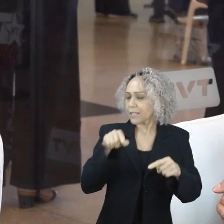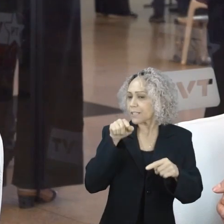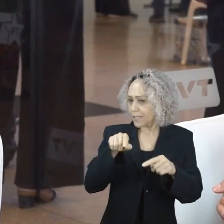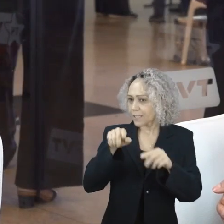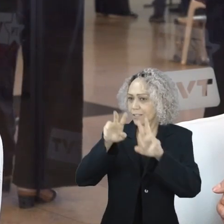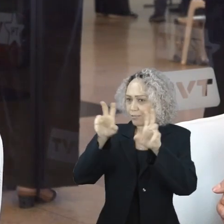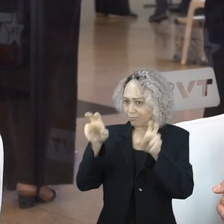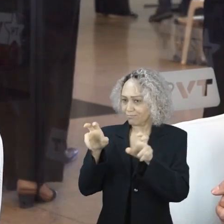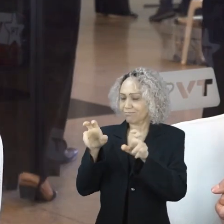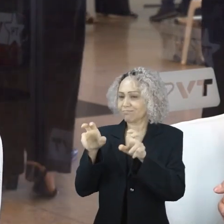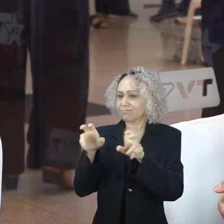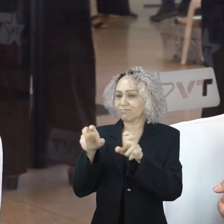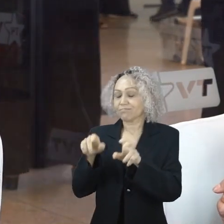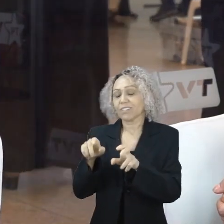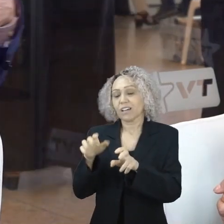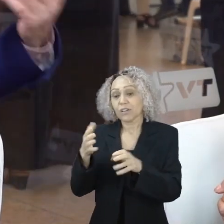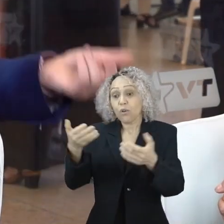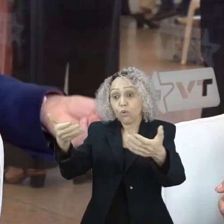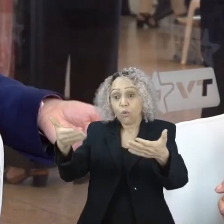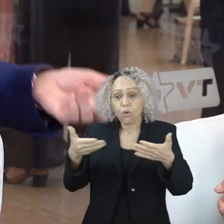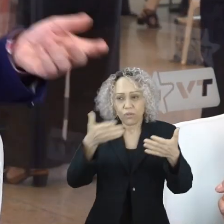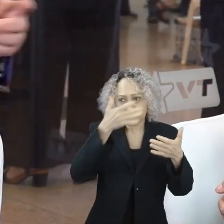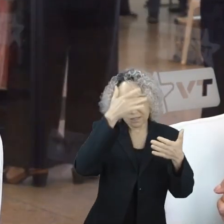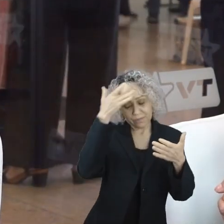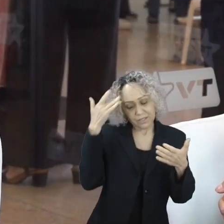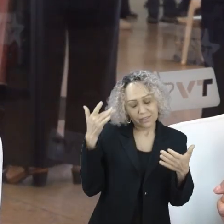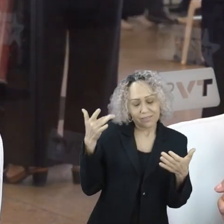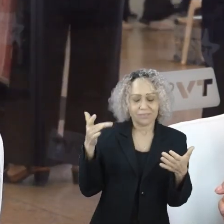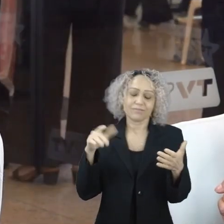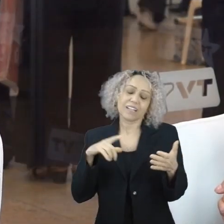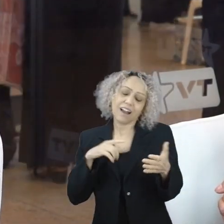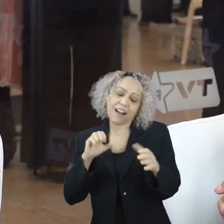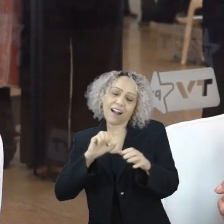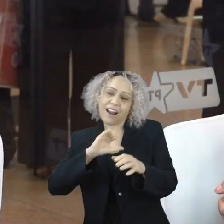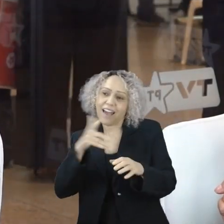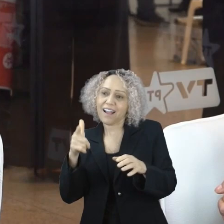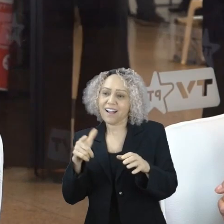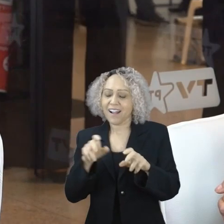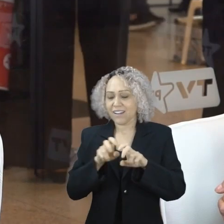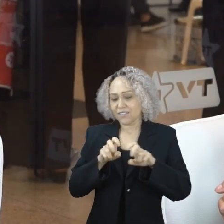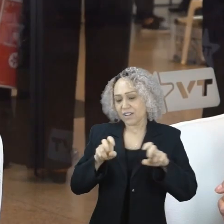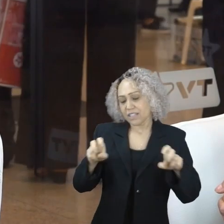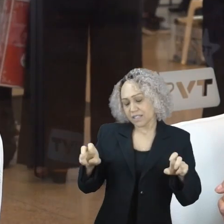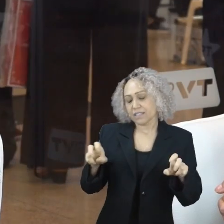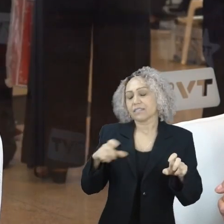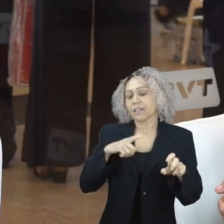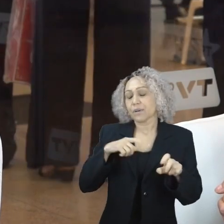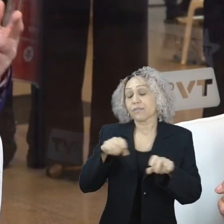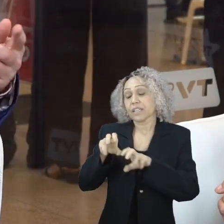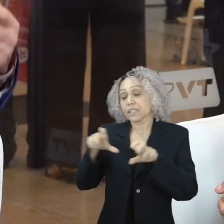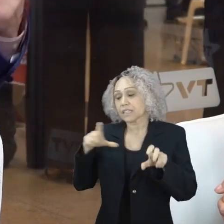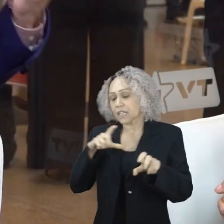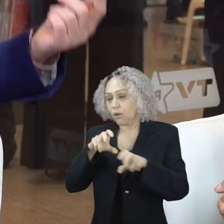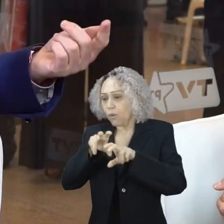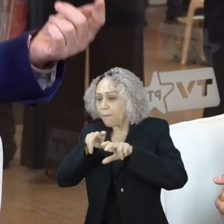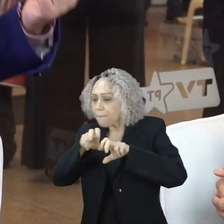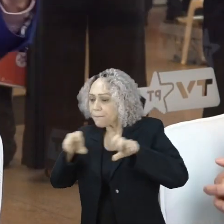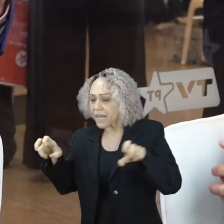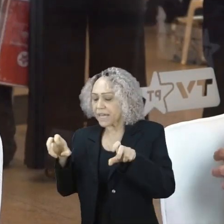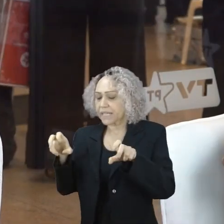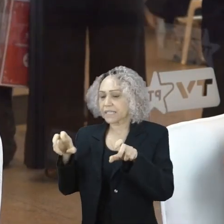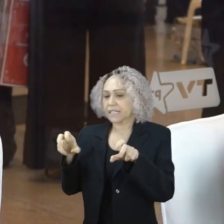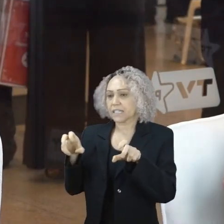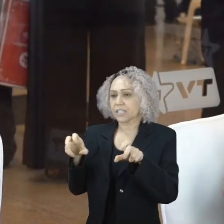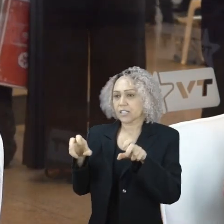prestigiar esta mesa. É evidente, vai ter a mesa da Gleisi com Haddad, vai ter uma mesa, uma que eu vou coordenar da